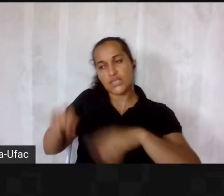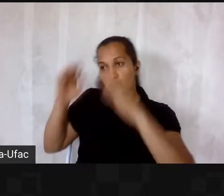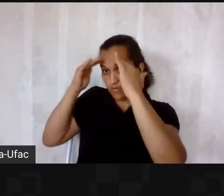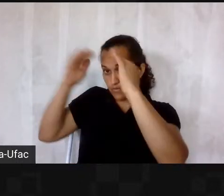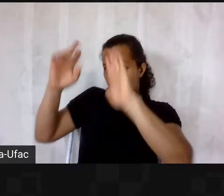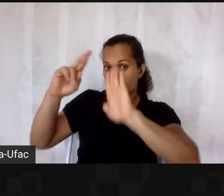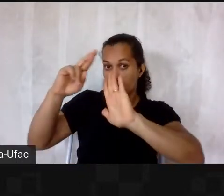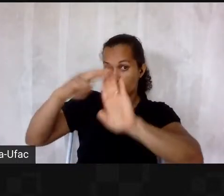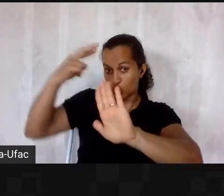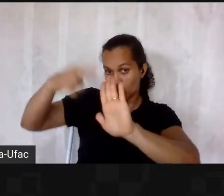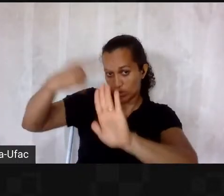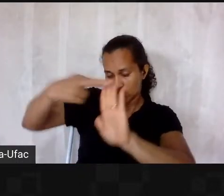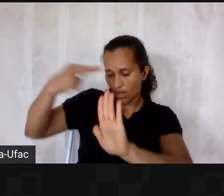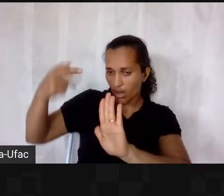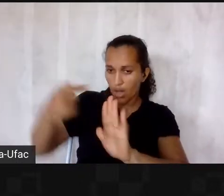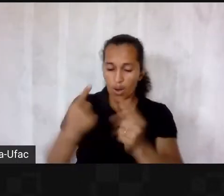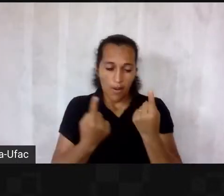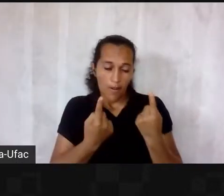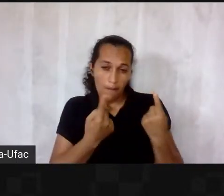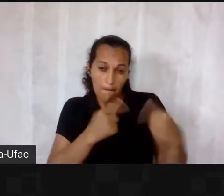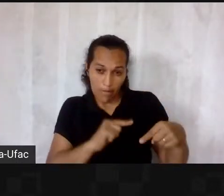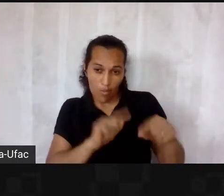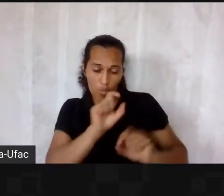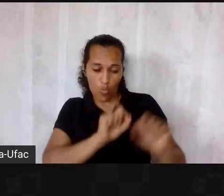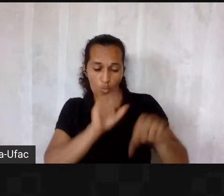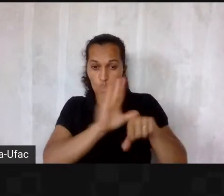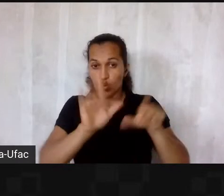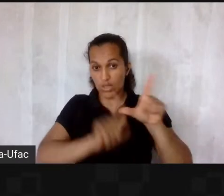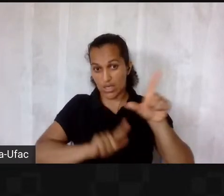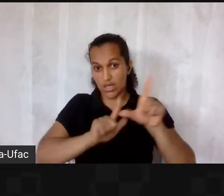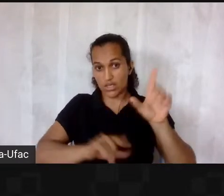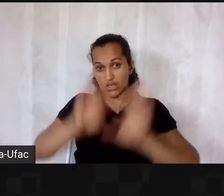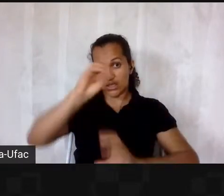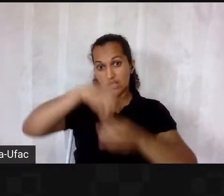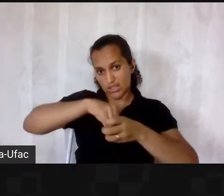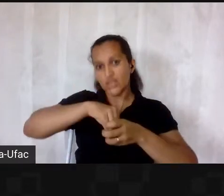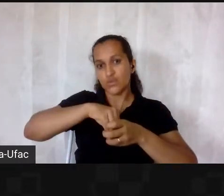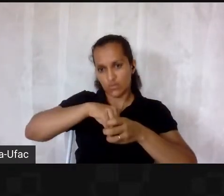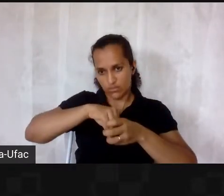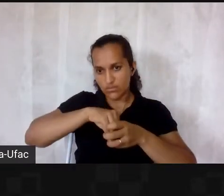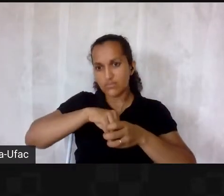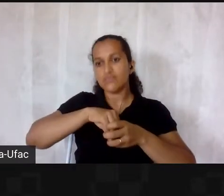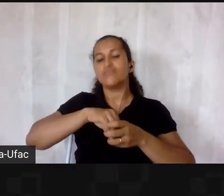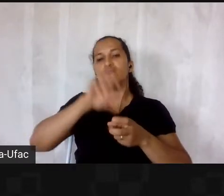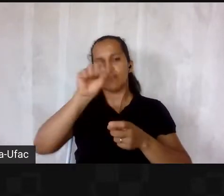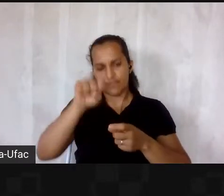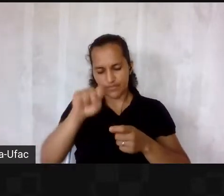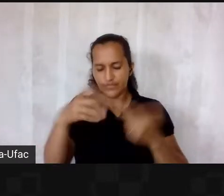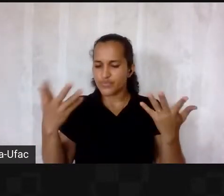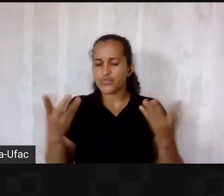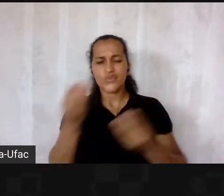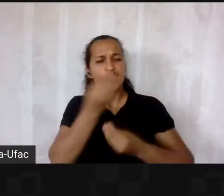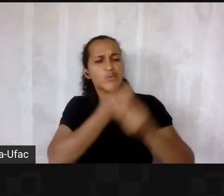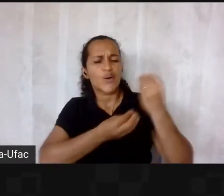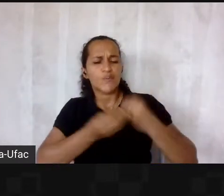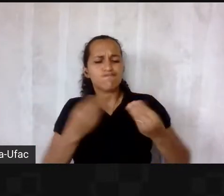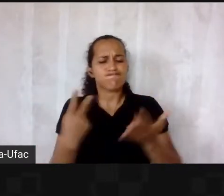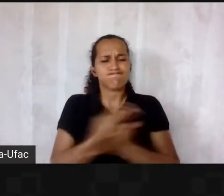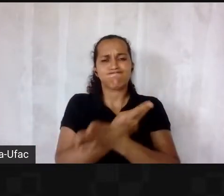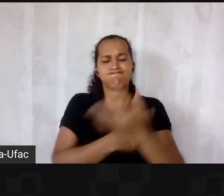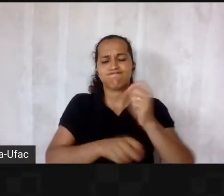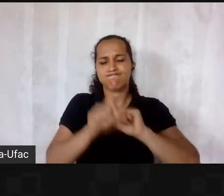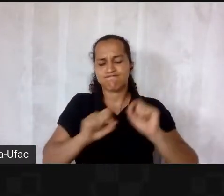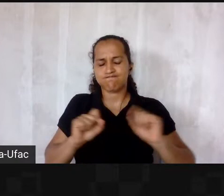disputas internas ao curso de letras, como eu falei para vocês, e a tendência ao apagamento dessas disputas, que a gente vê no documento,